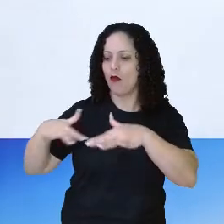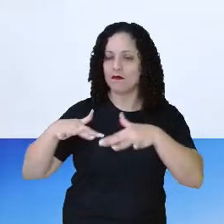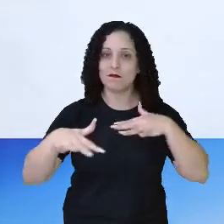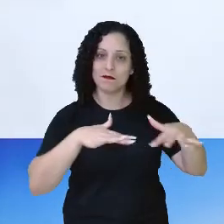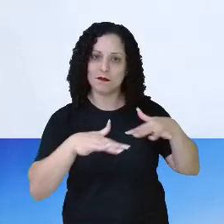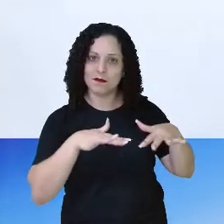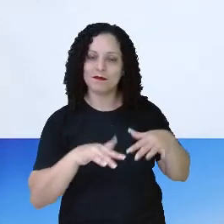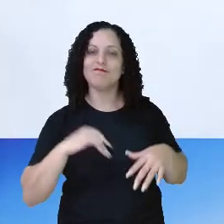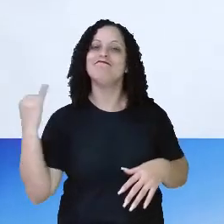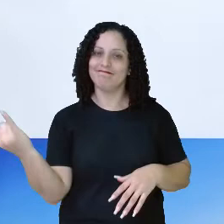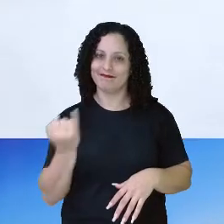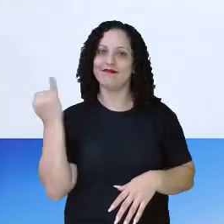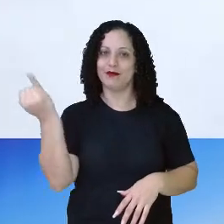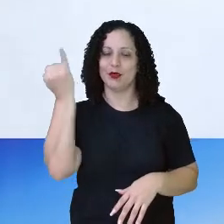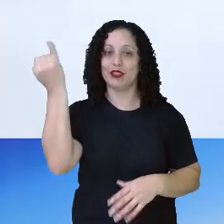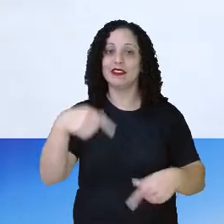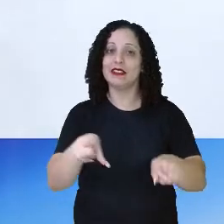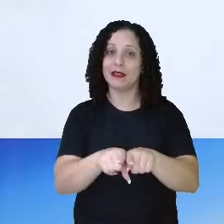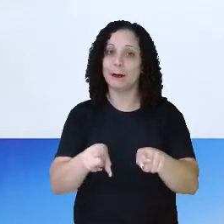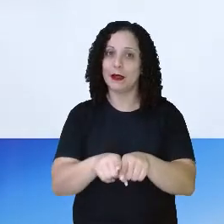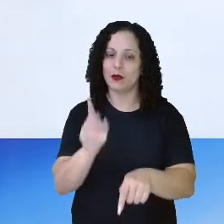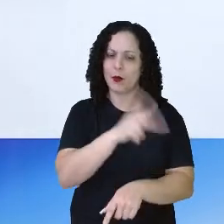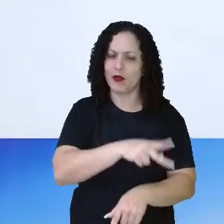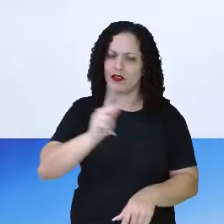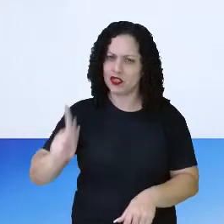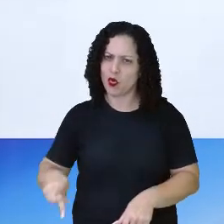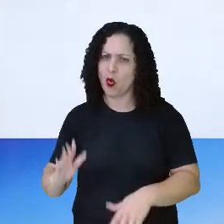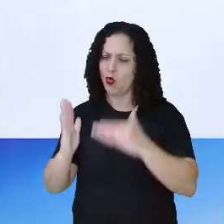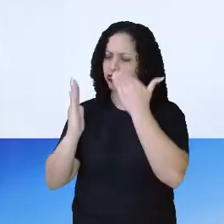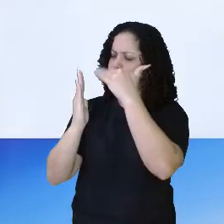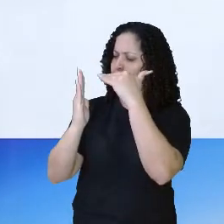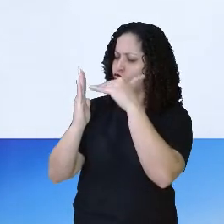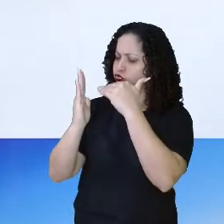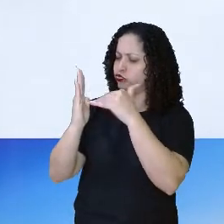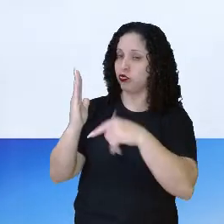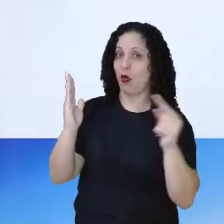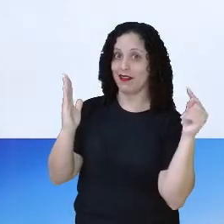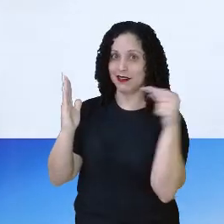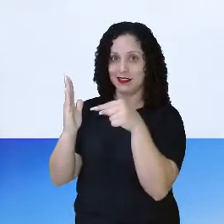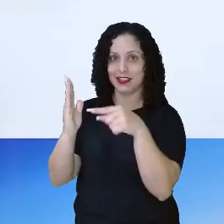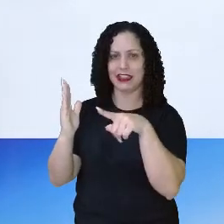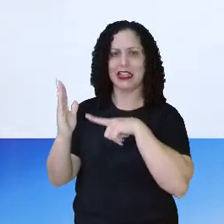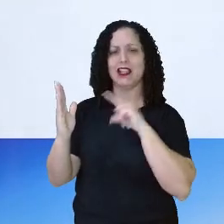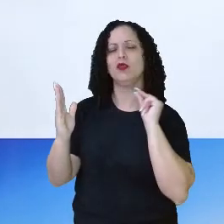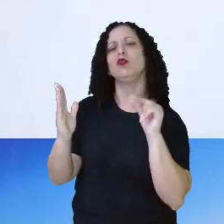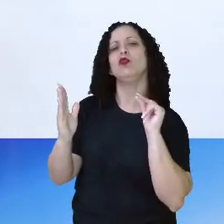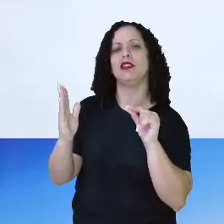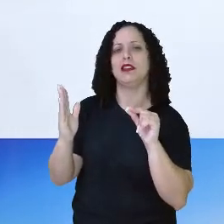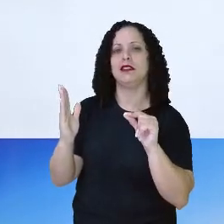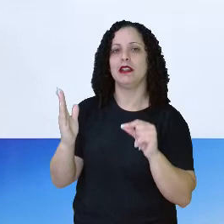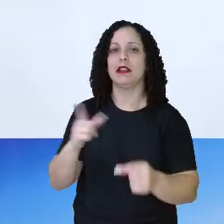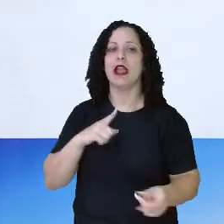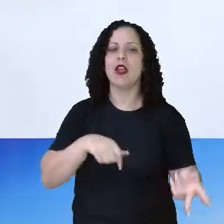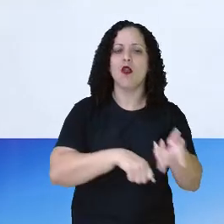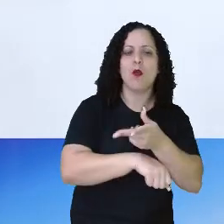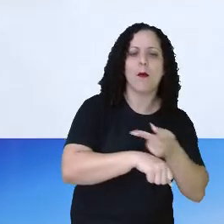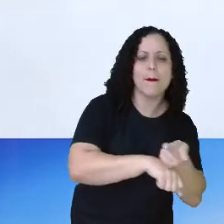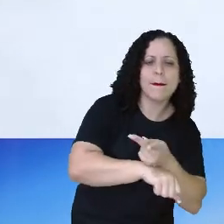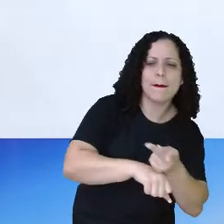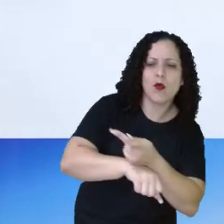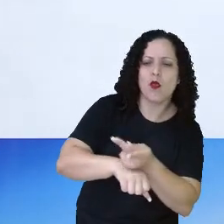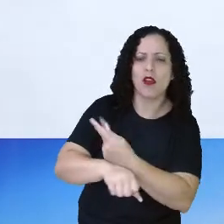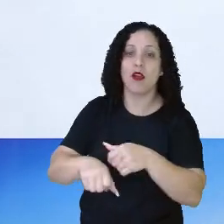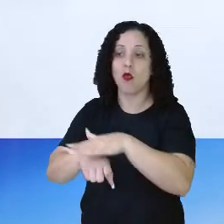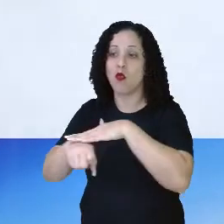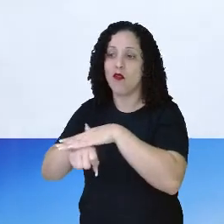é importante que também no seu planejamento o professor de educação física ele procure os outros professores das outras